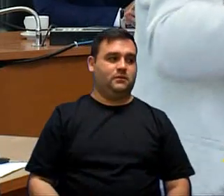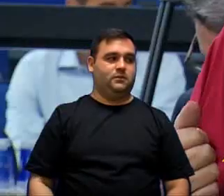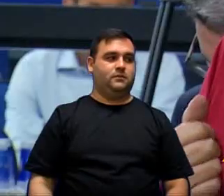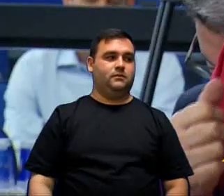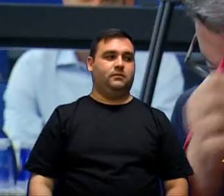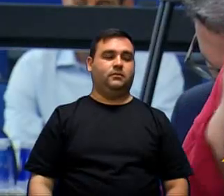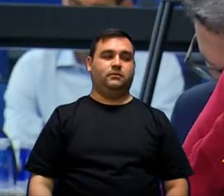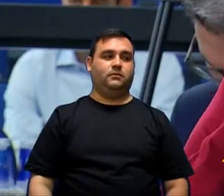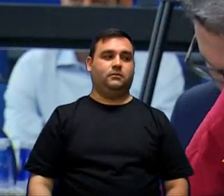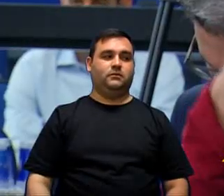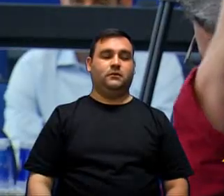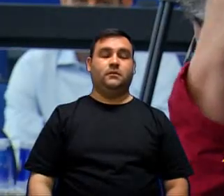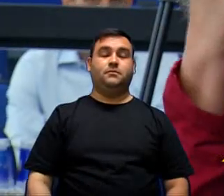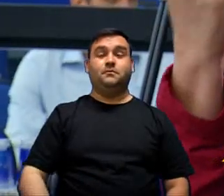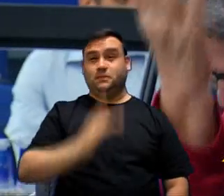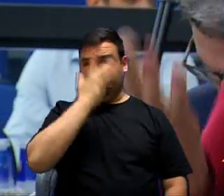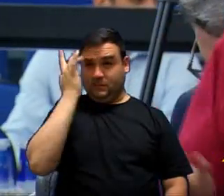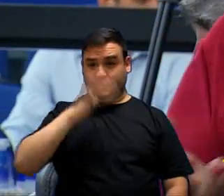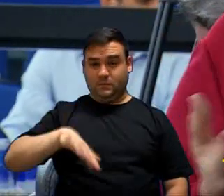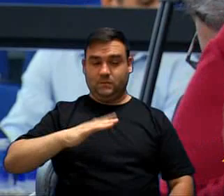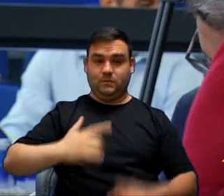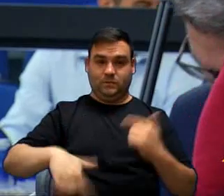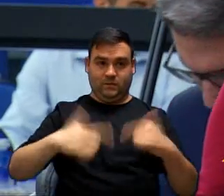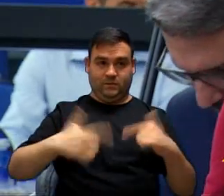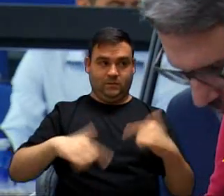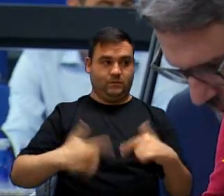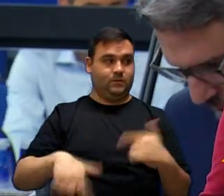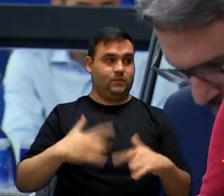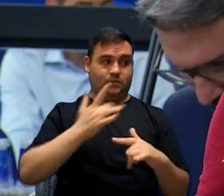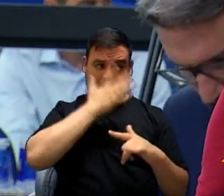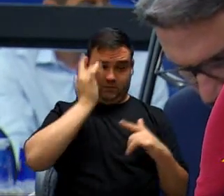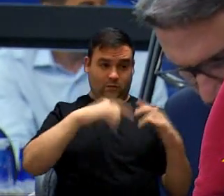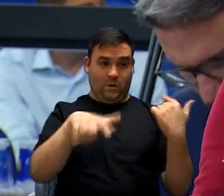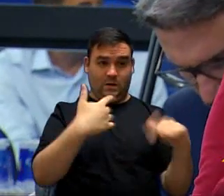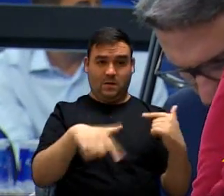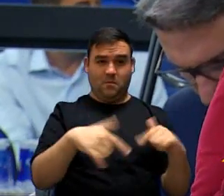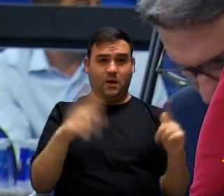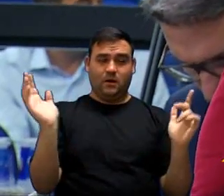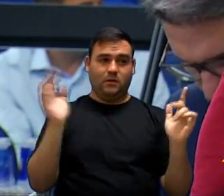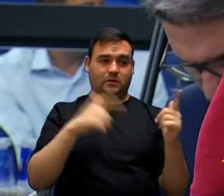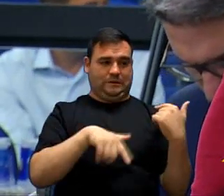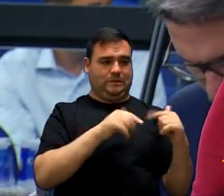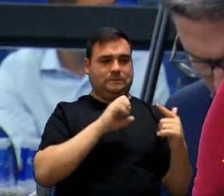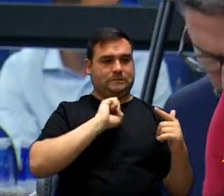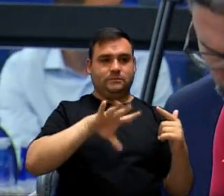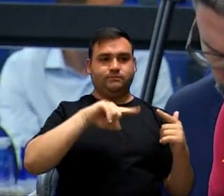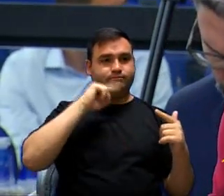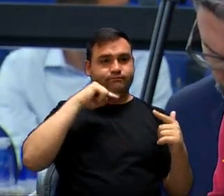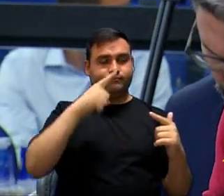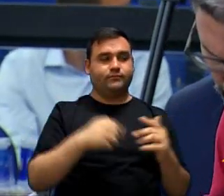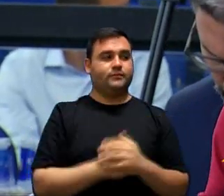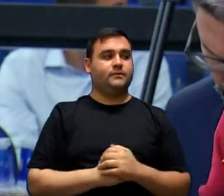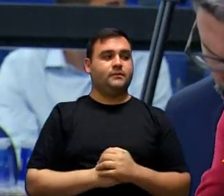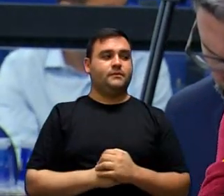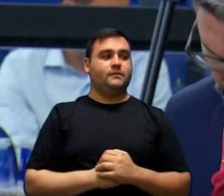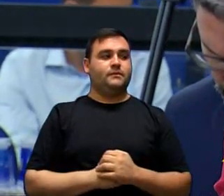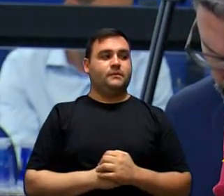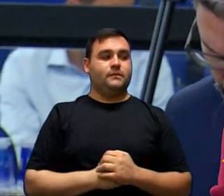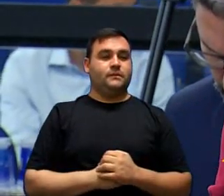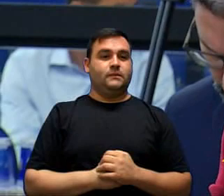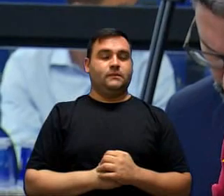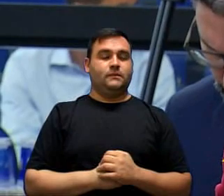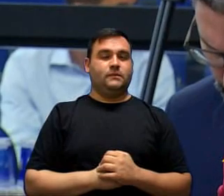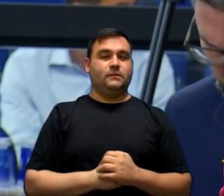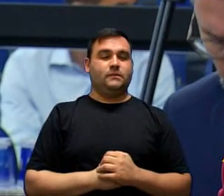Tudo bem, se der errado. O pessoal trabalha. O pessoal trabalha, não consegue sair do trabalho.